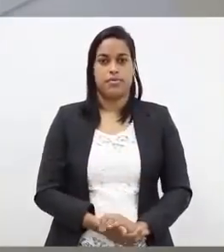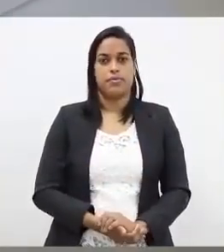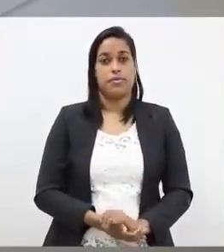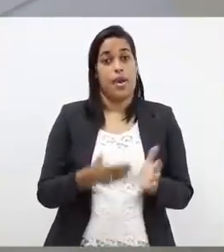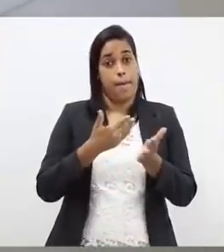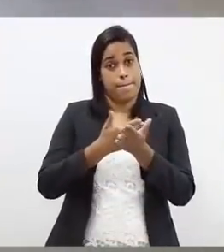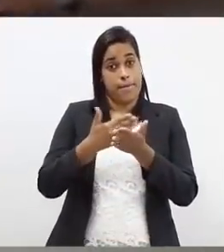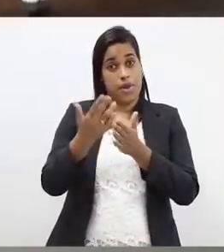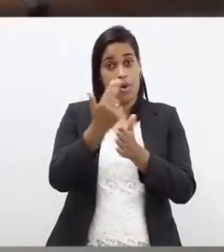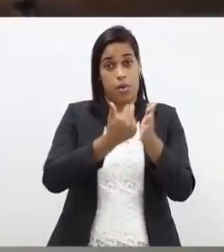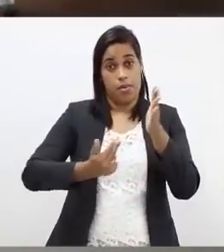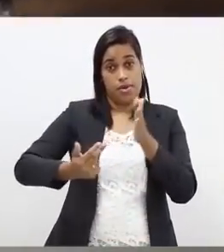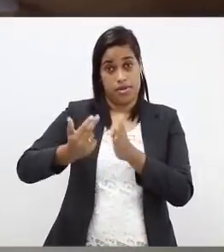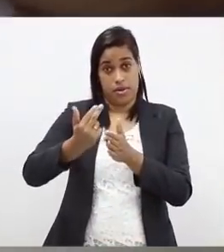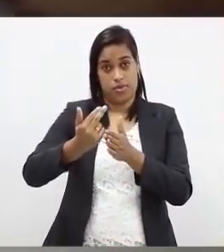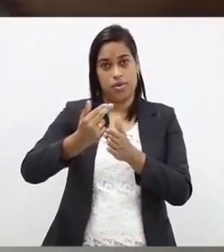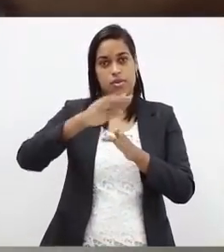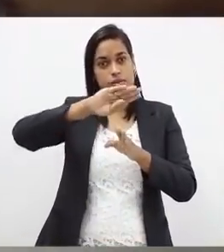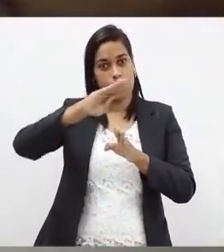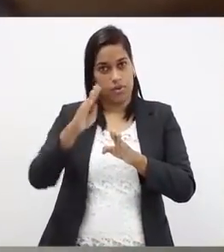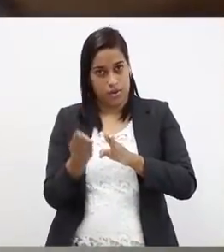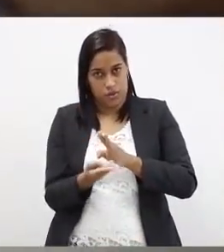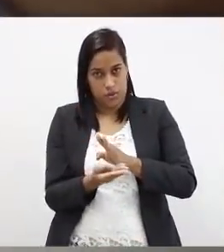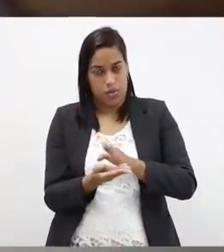para começar o desenho das curvas.